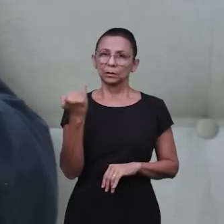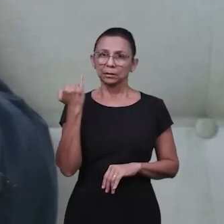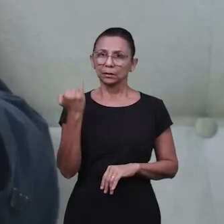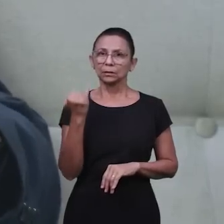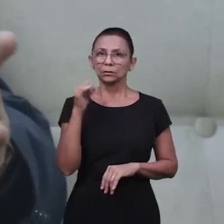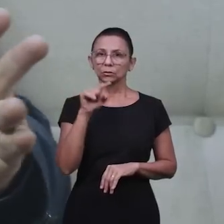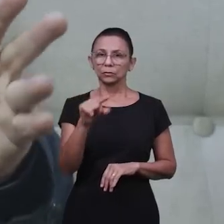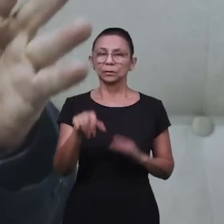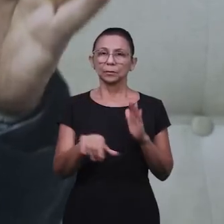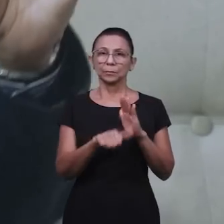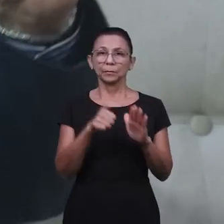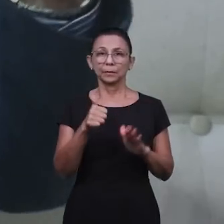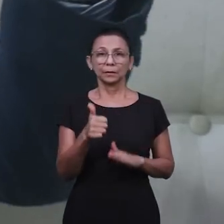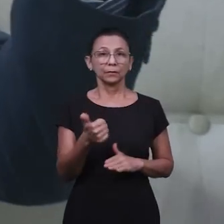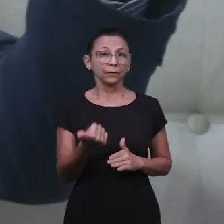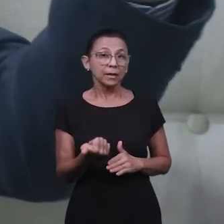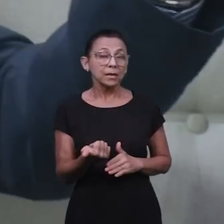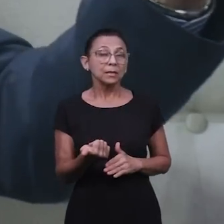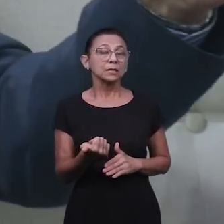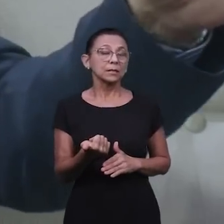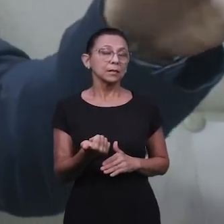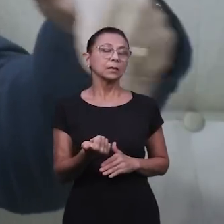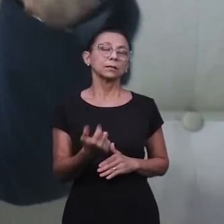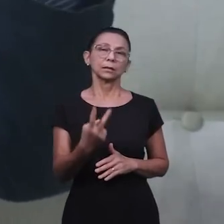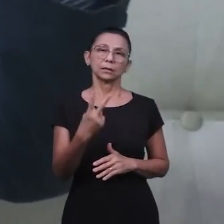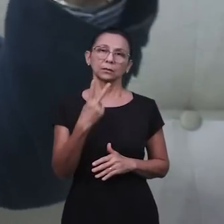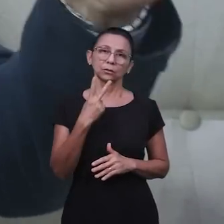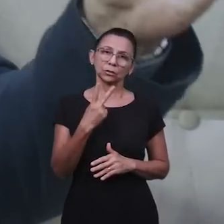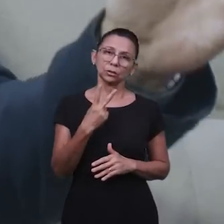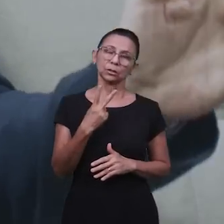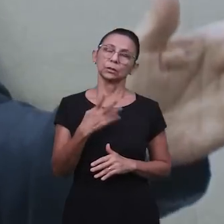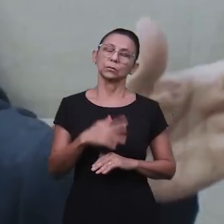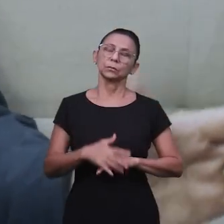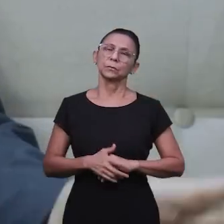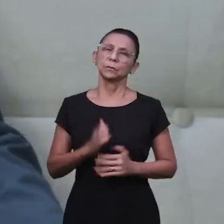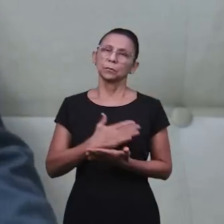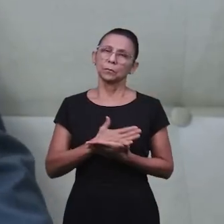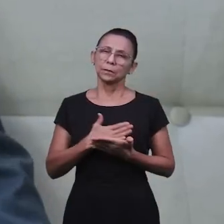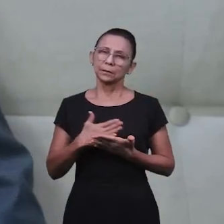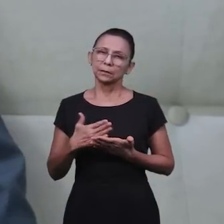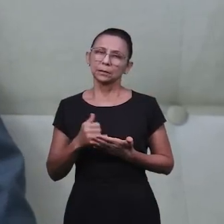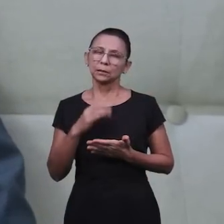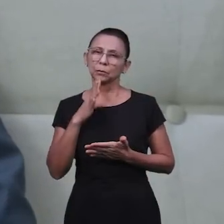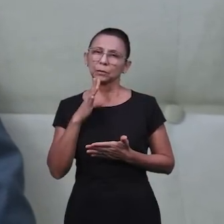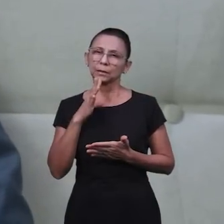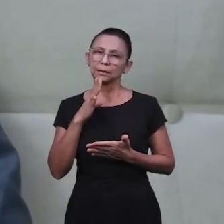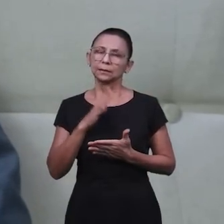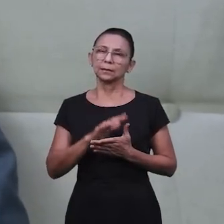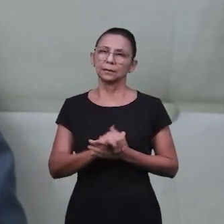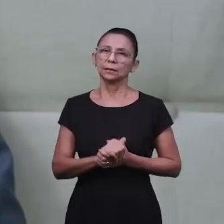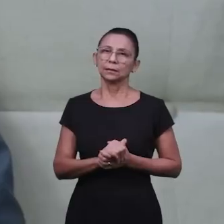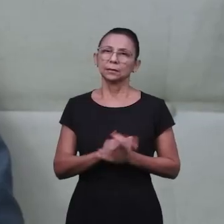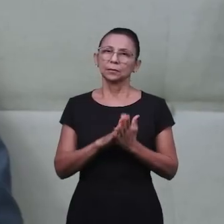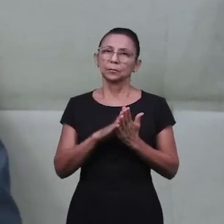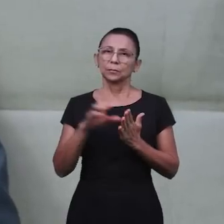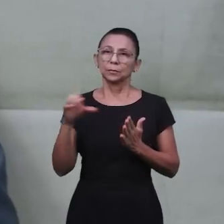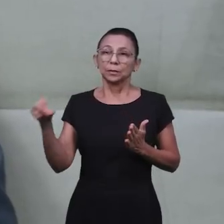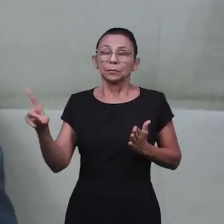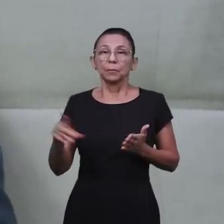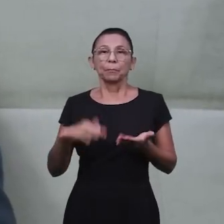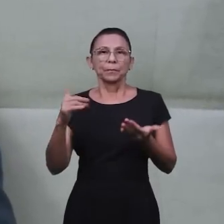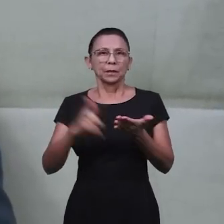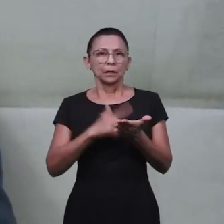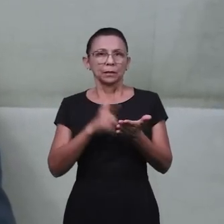pela primeira vez, que esse versículo, ou o livro de Cantares, foi escrito 1000